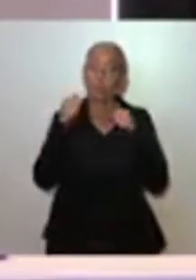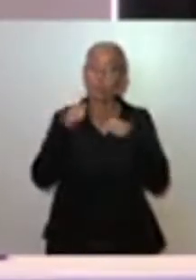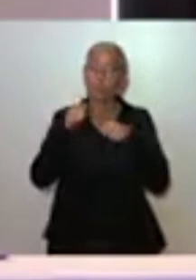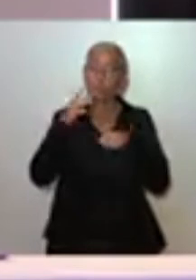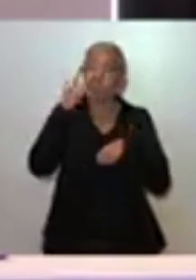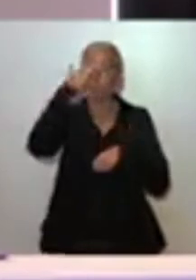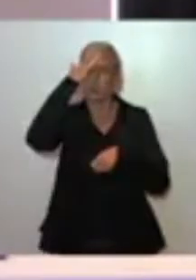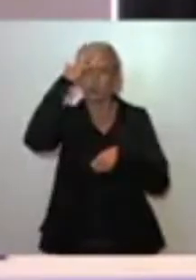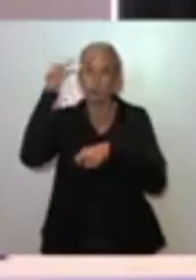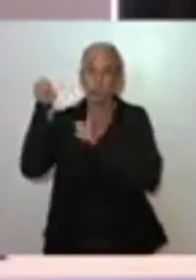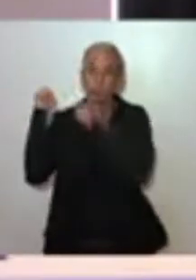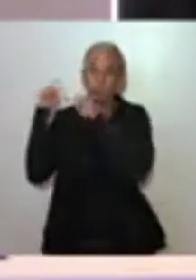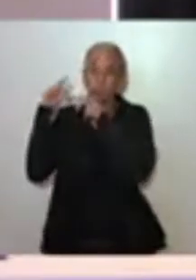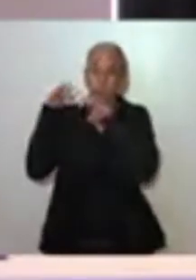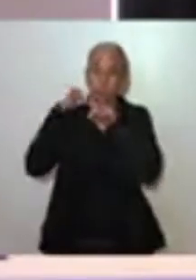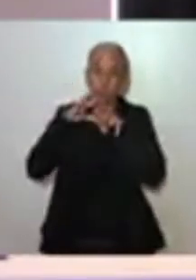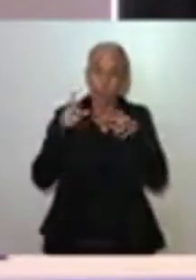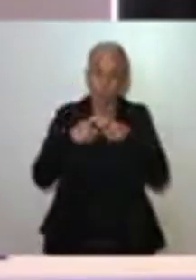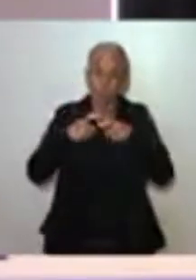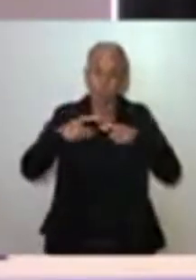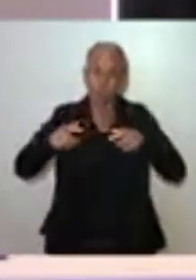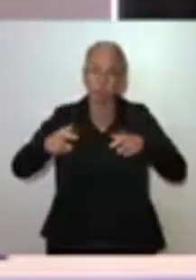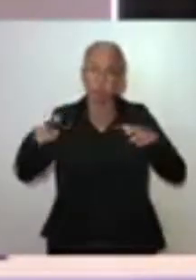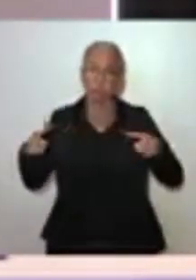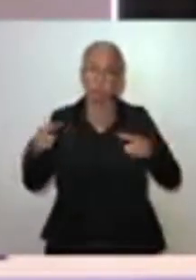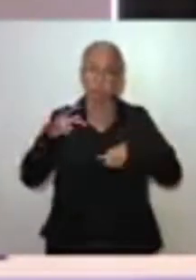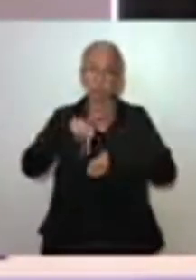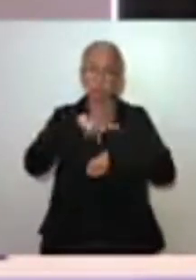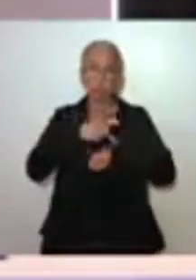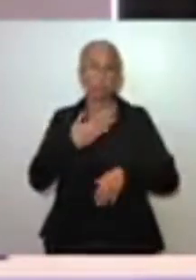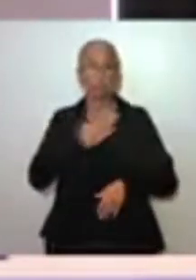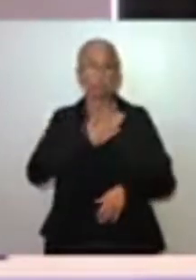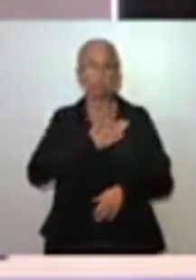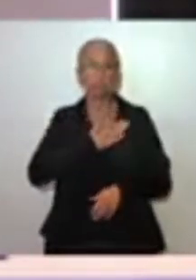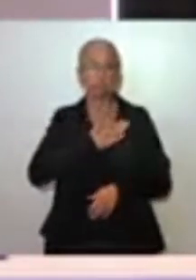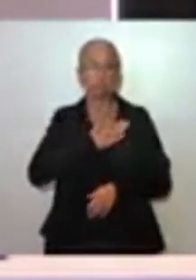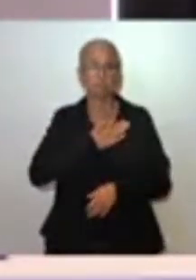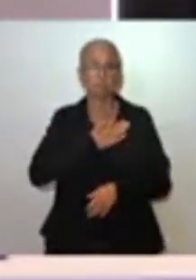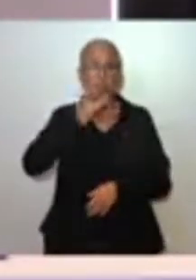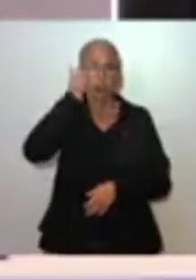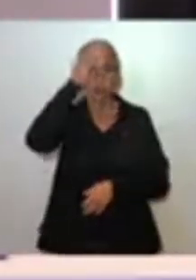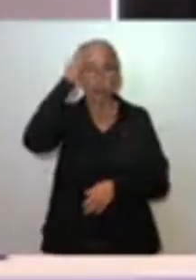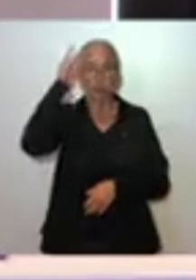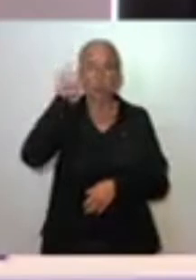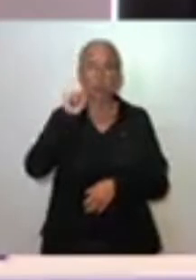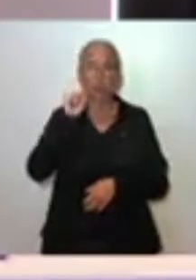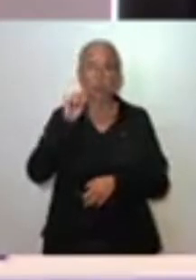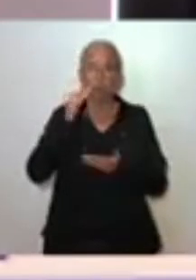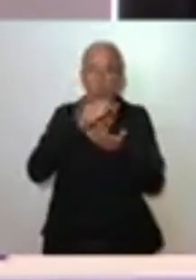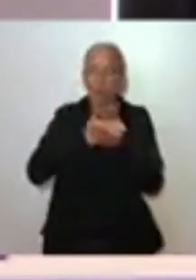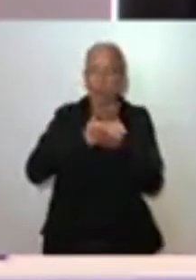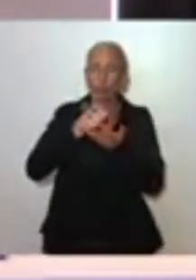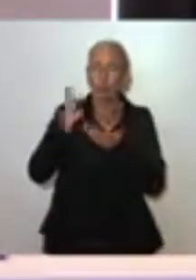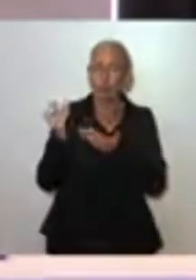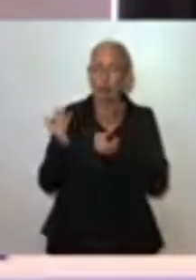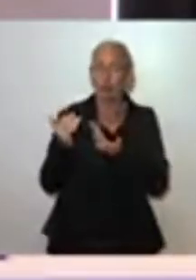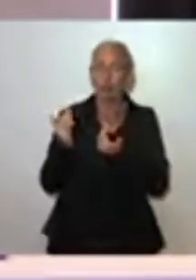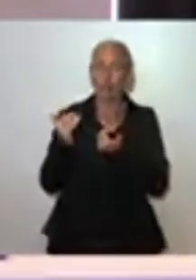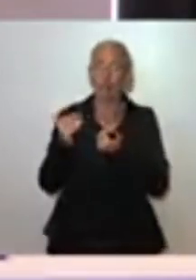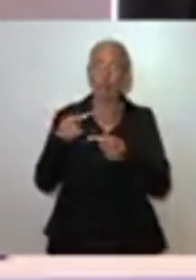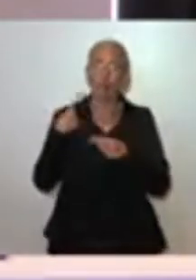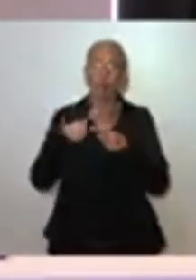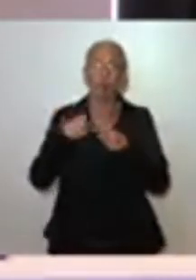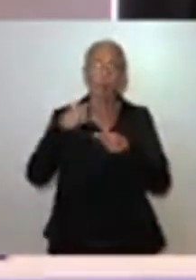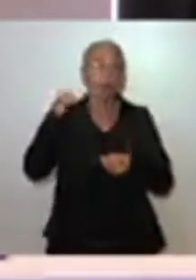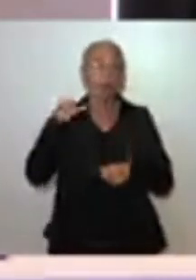gente pensando o país patriótica mente com o idealismo e quanto mais cedo começar melhor o